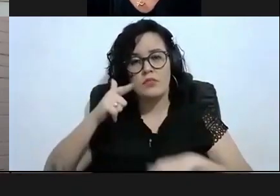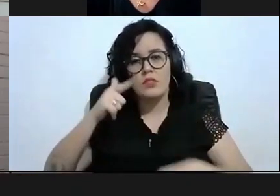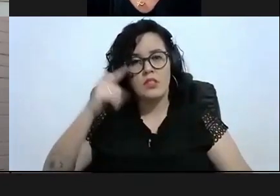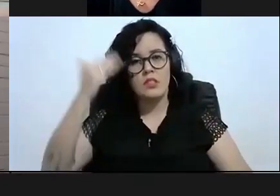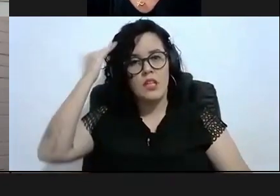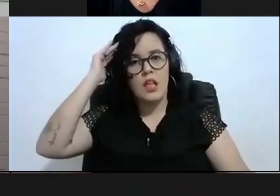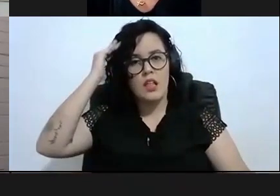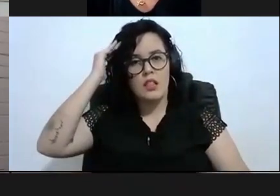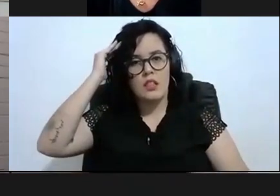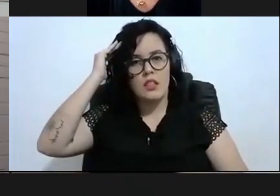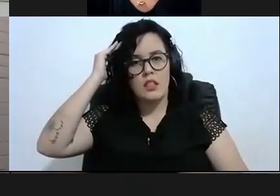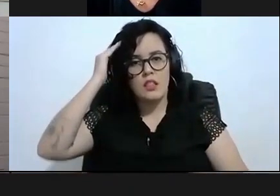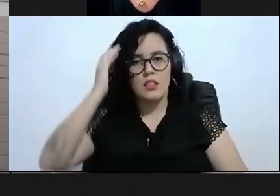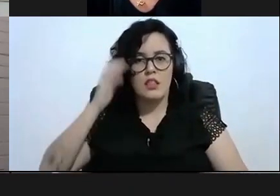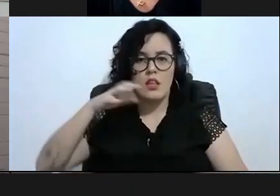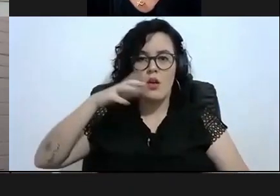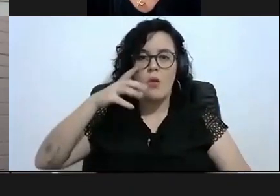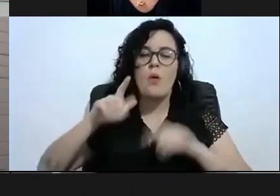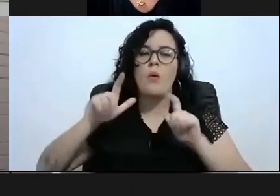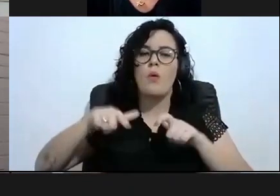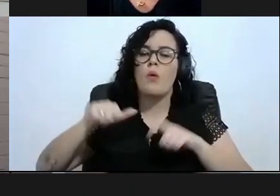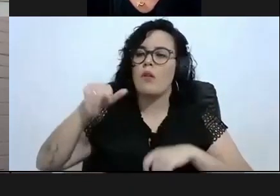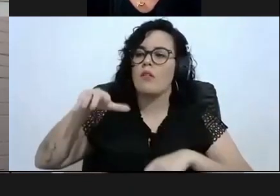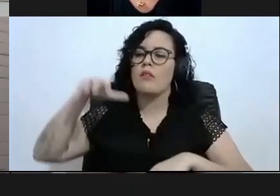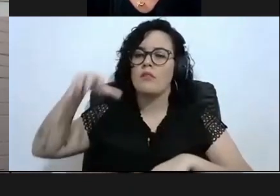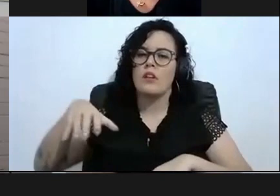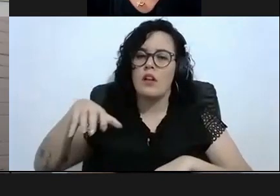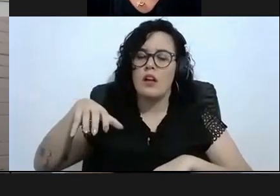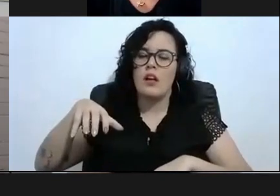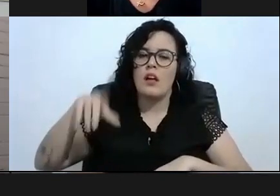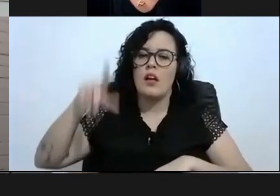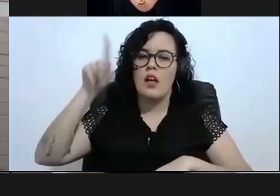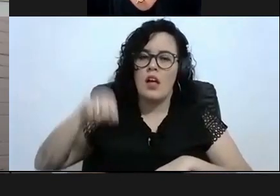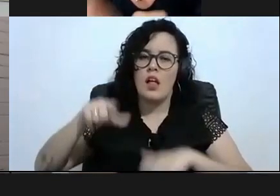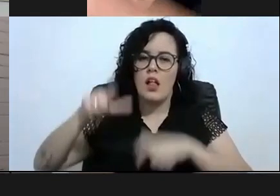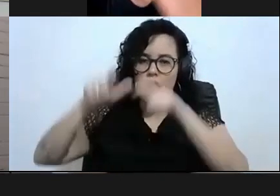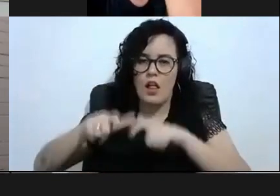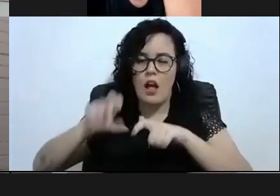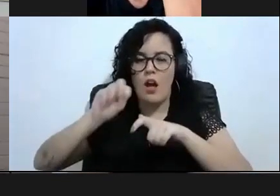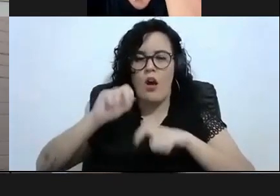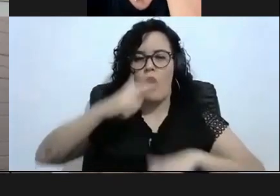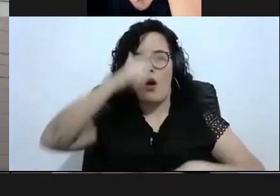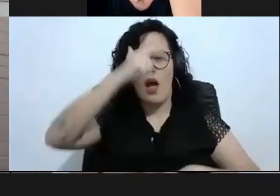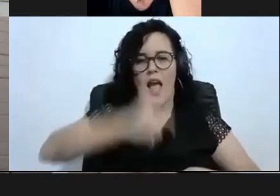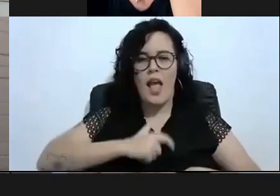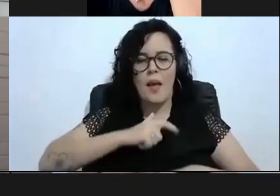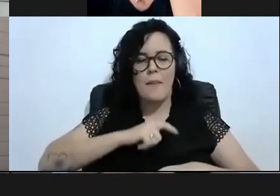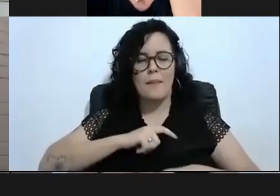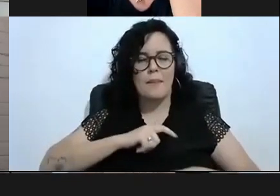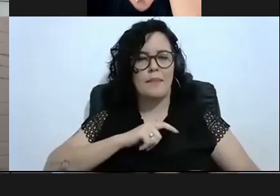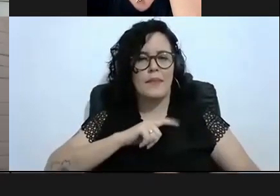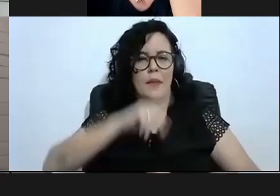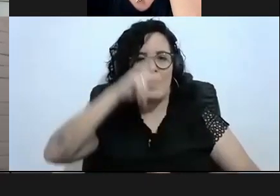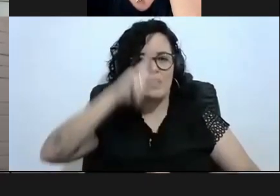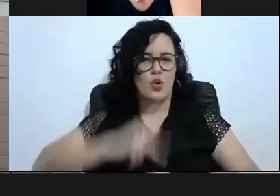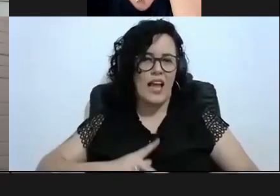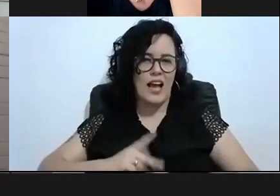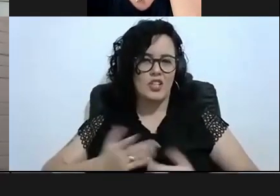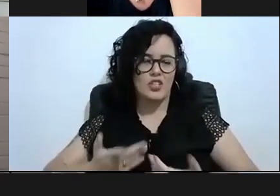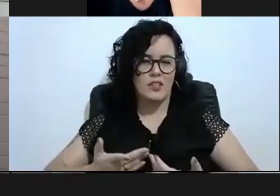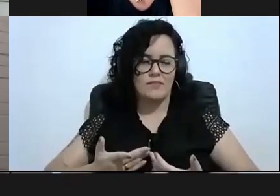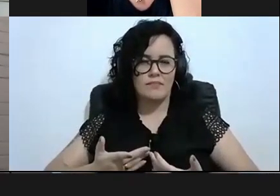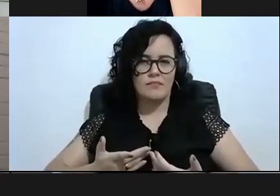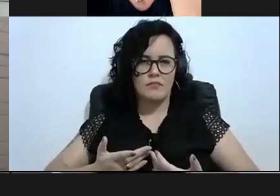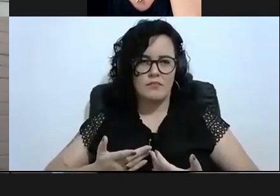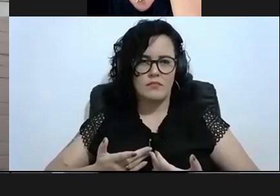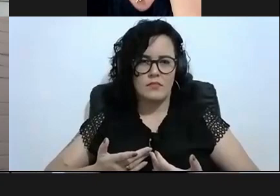o território era palco e quando o território se tornava personagem. Você acha, Michele, que essa vivência que